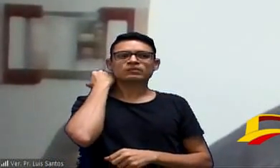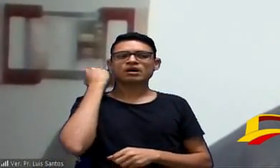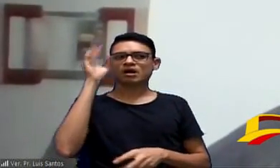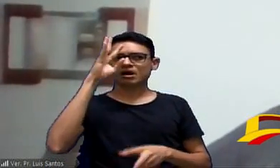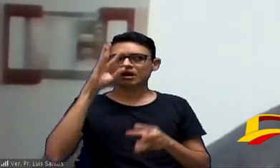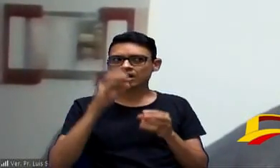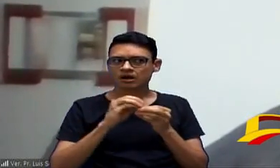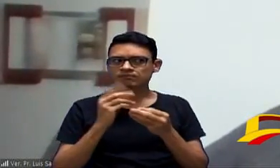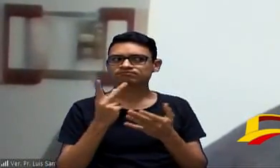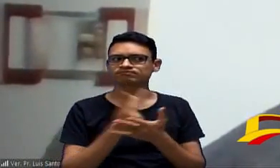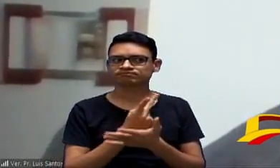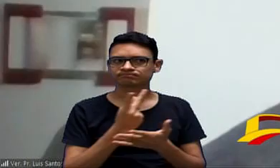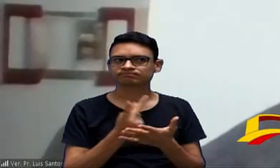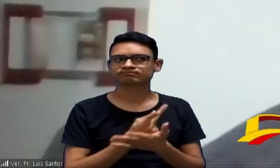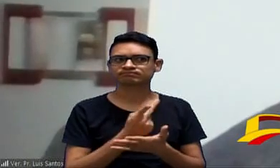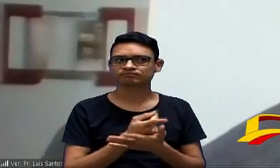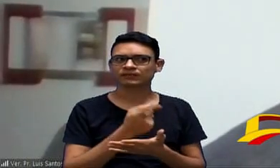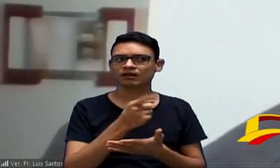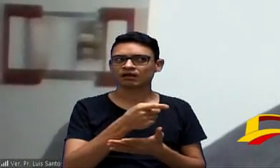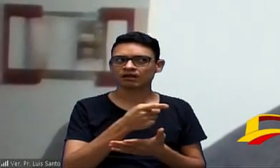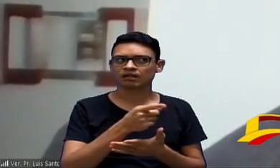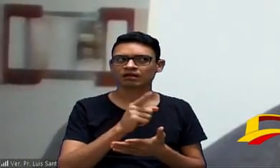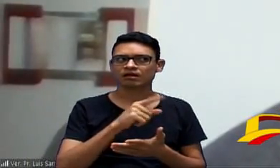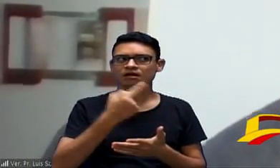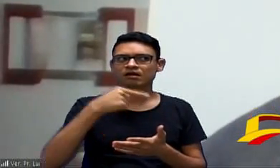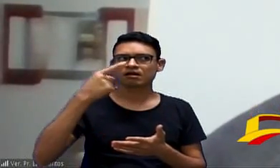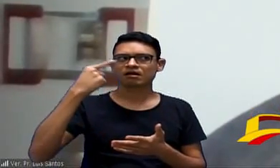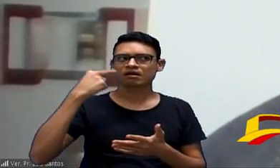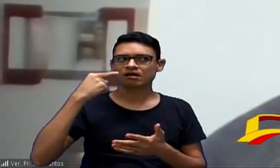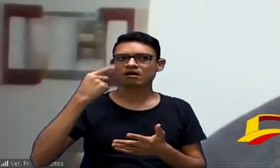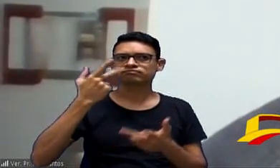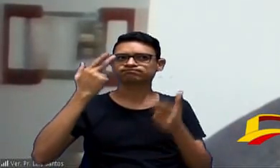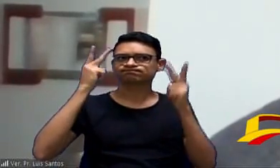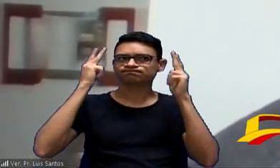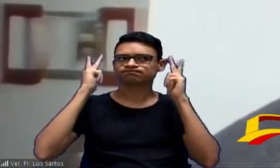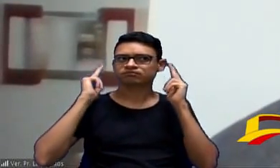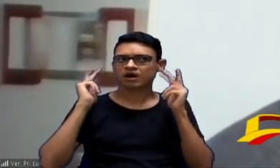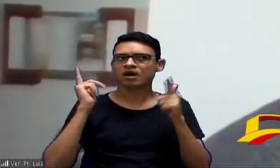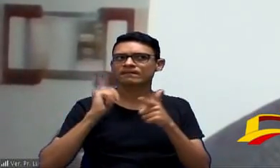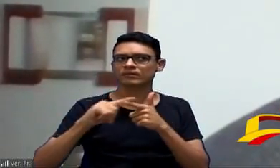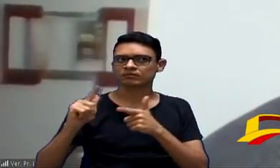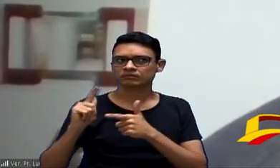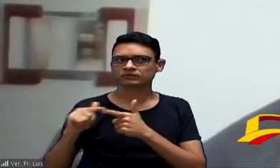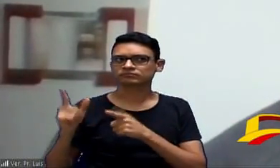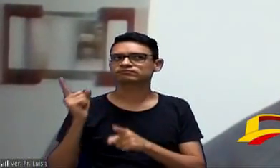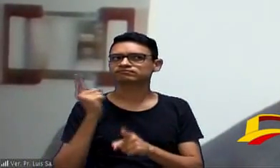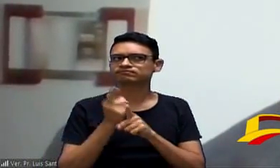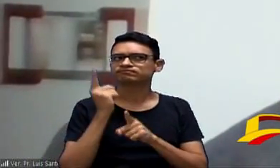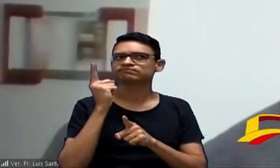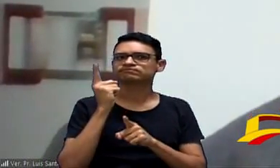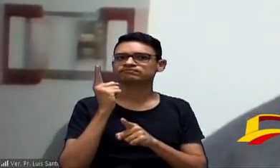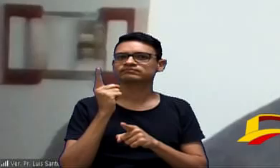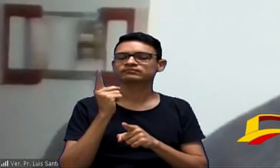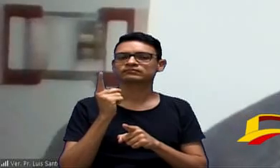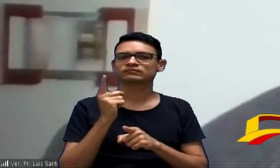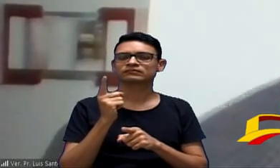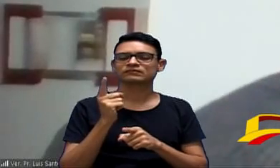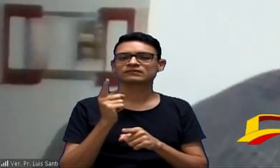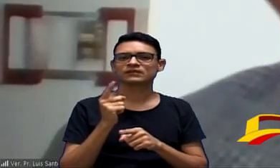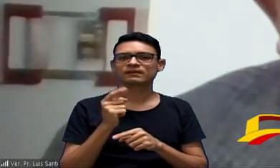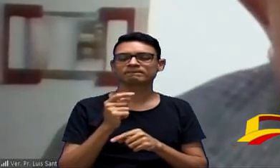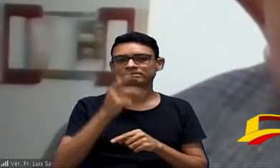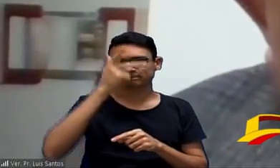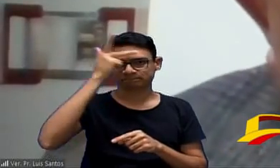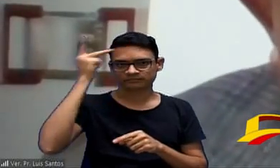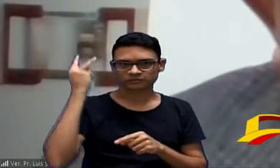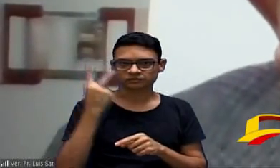ter acontecido quando ela foi para a tosa e foi para o cuidado. Agora, quanto à questão aí, há dois membros da